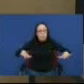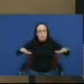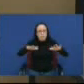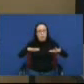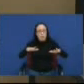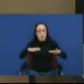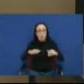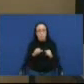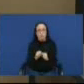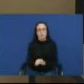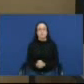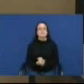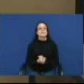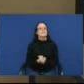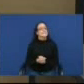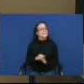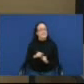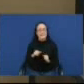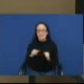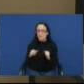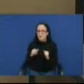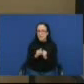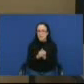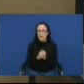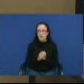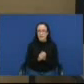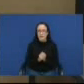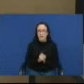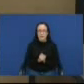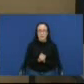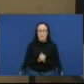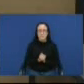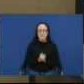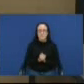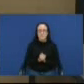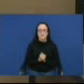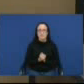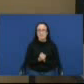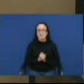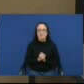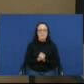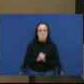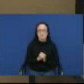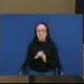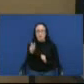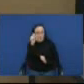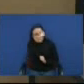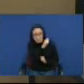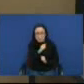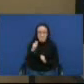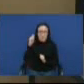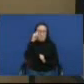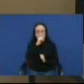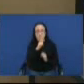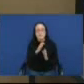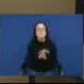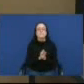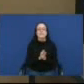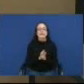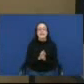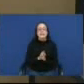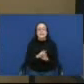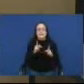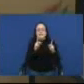geral, para que não caiam em golpes. Existem associações fora da cidade de Limeira que estão mandando carta